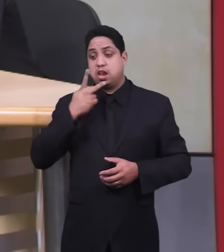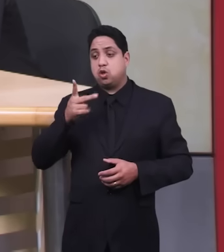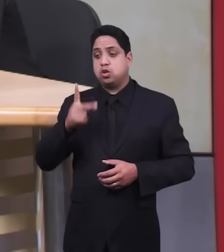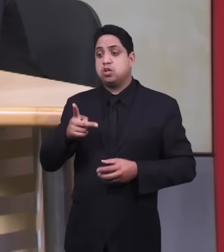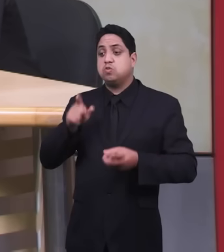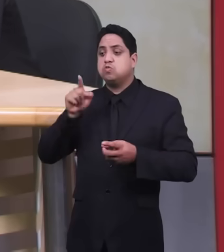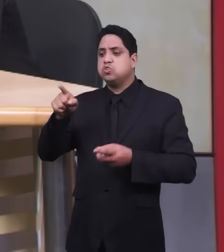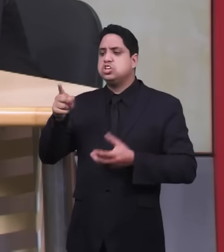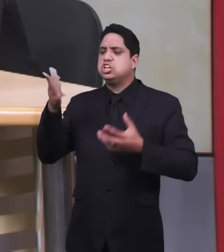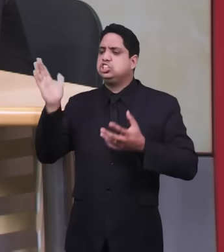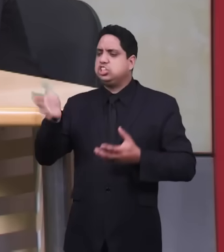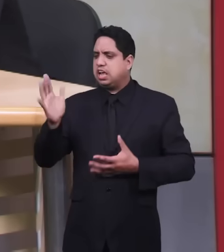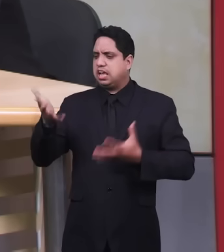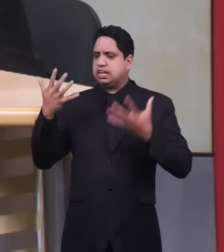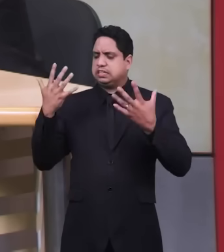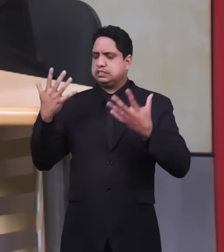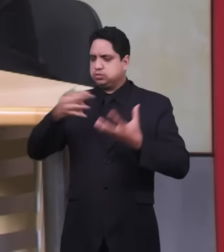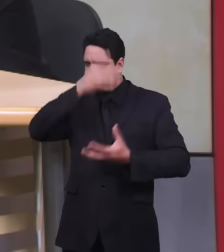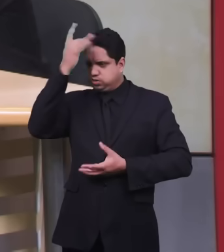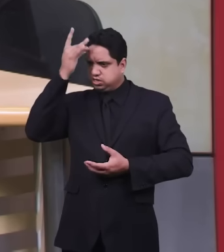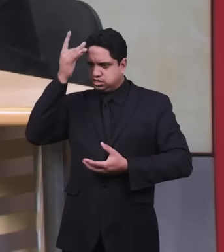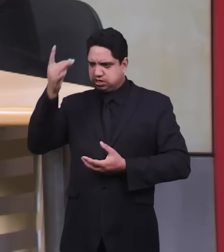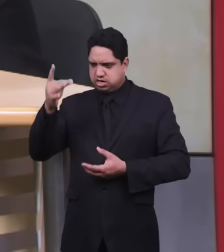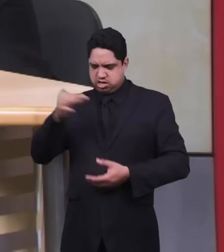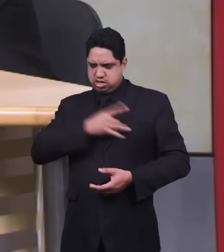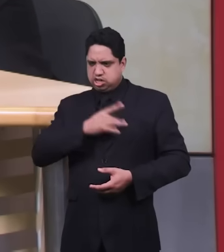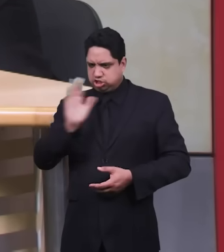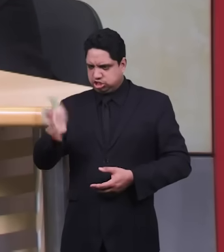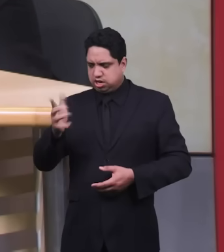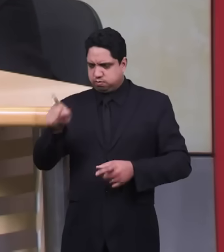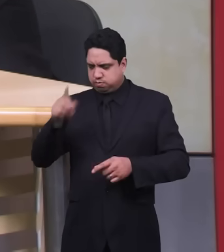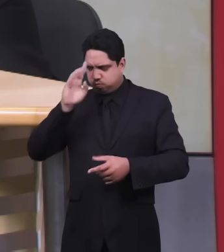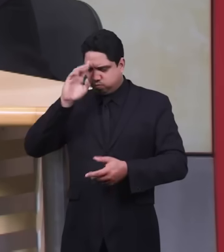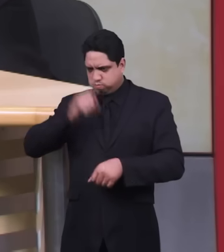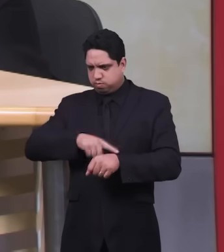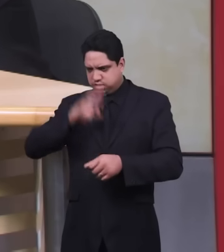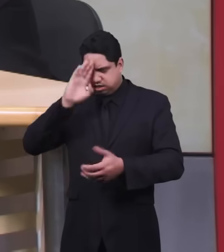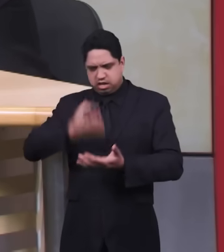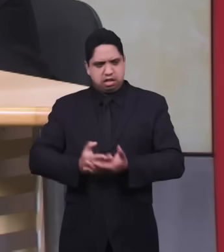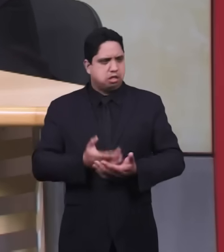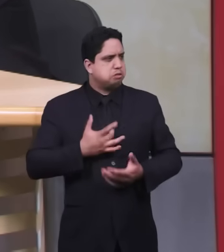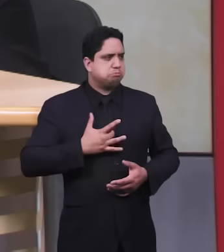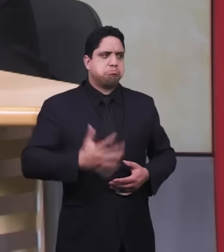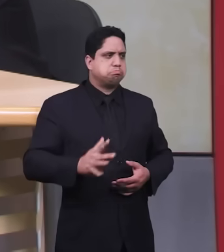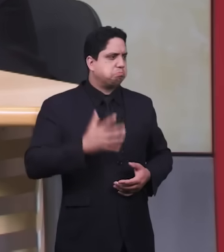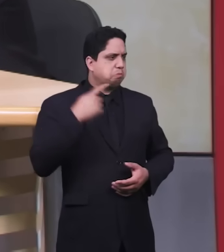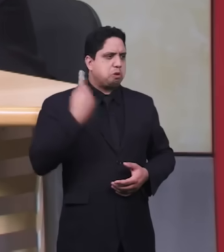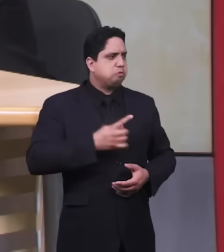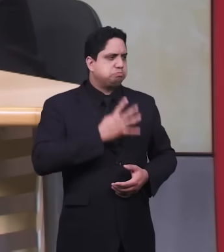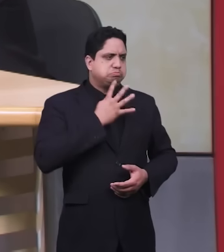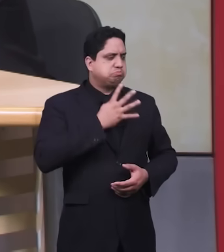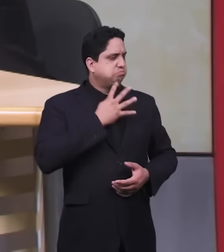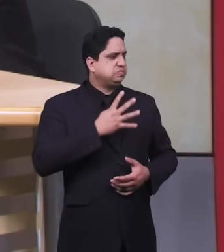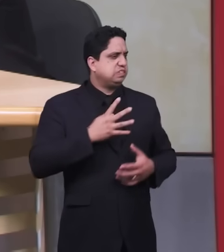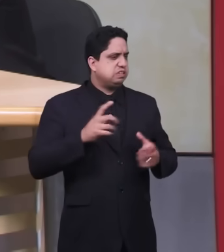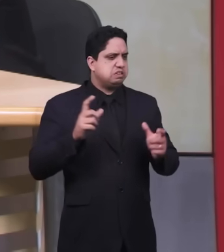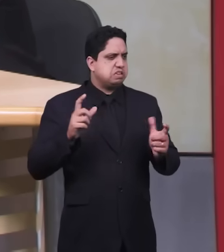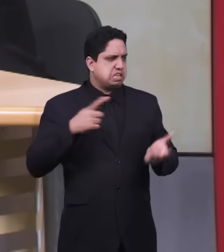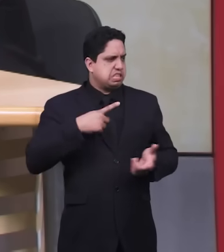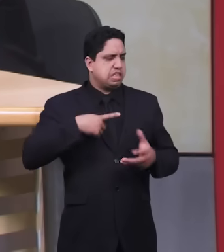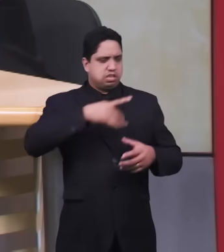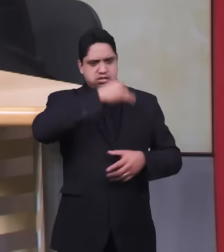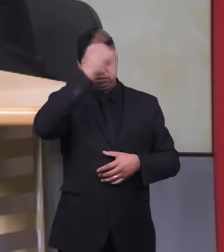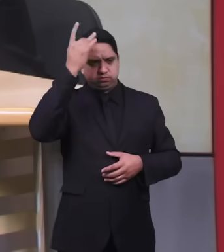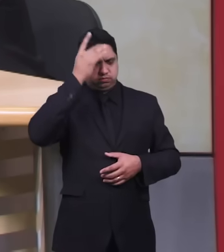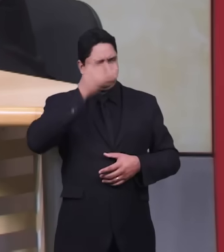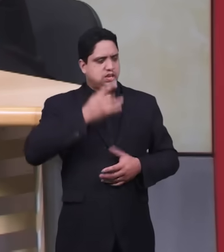disse-lhes, recebeste vós já o Espírito Santo quando crestes? E eles disseram, nós nem ainda ouvimos que haja Espírito Santo. E eles